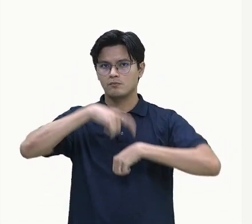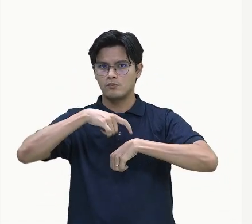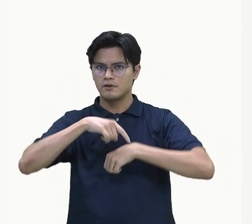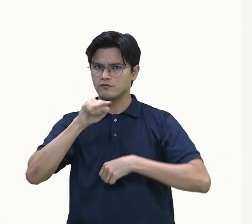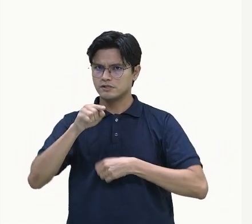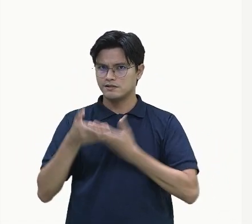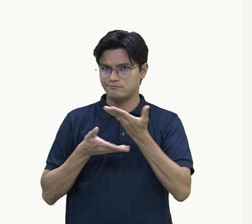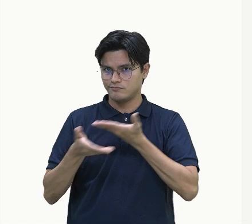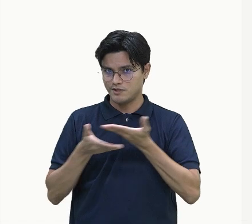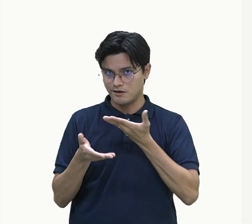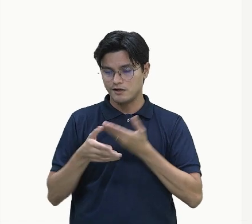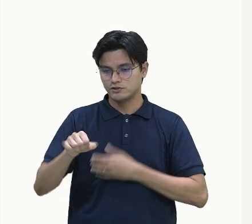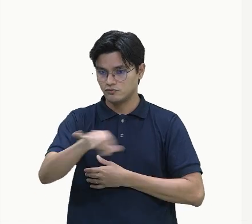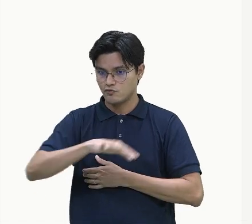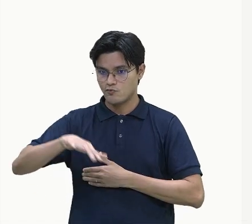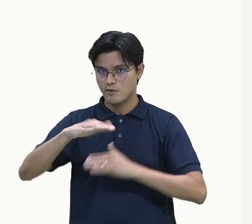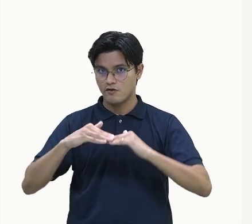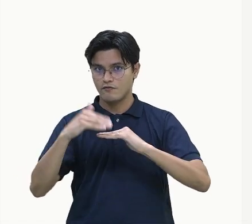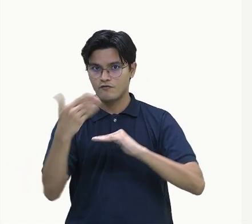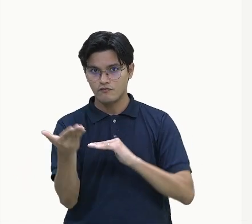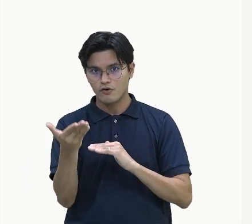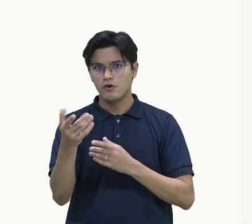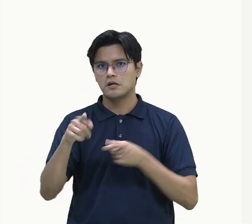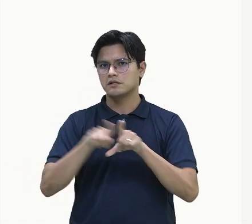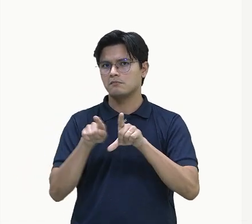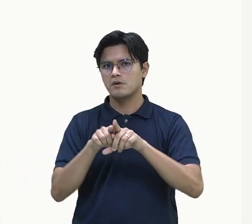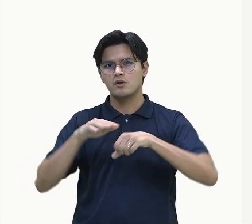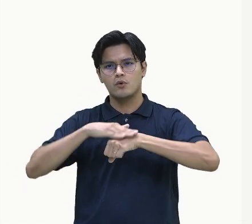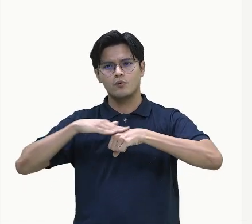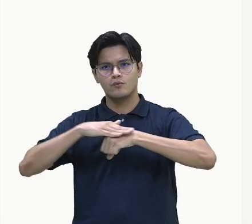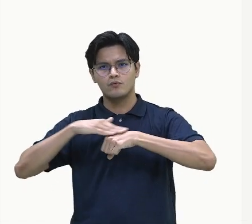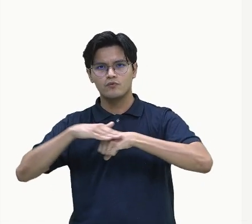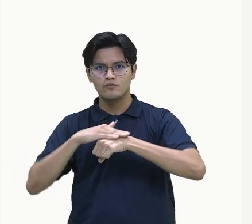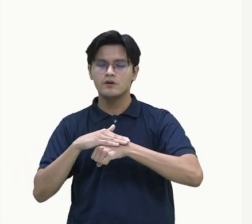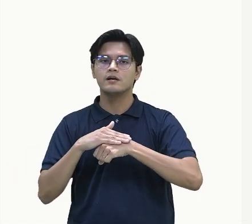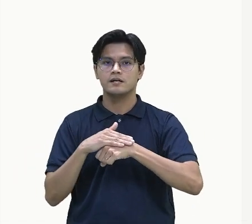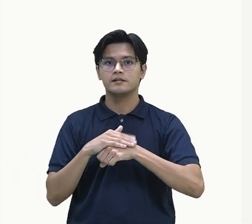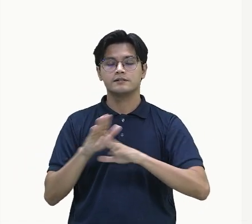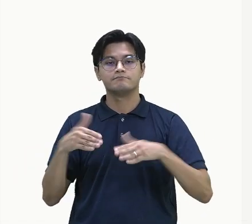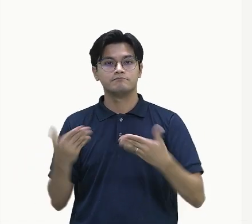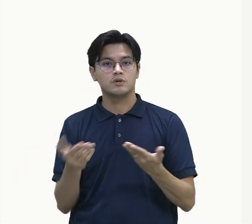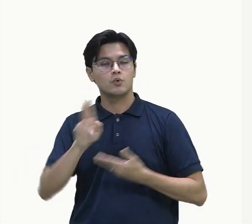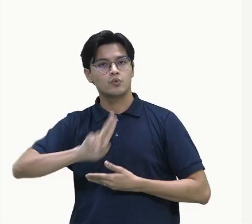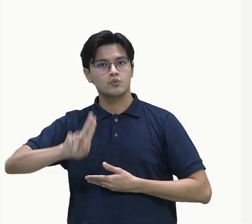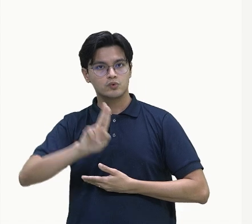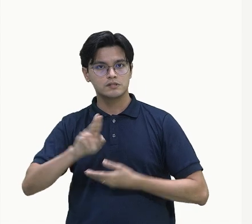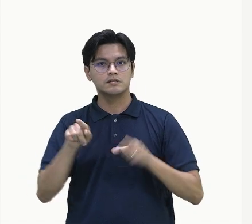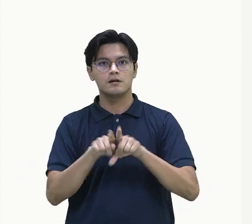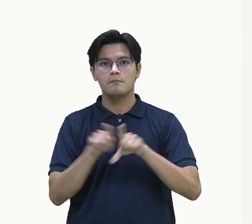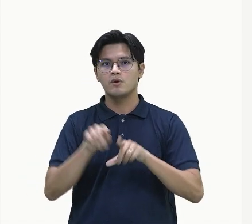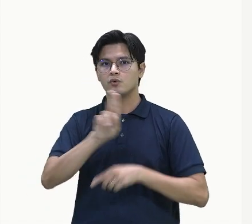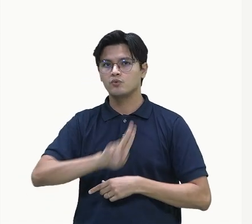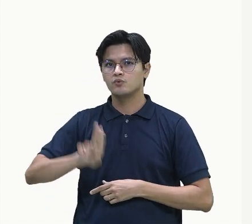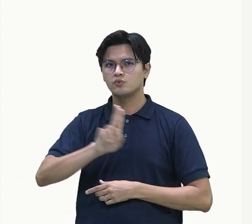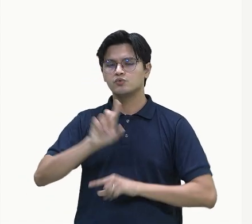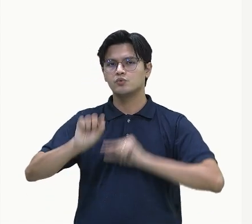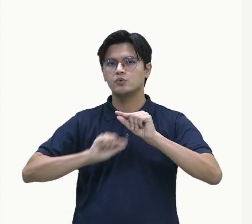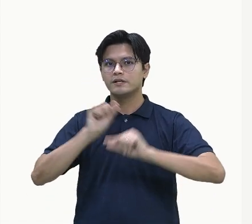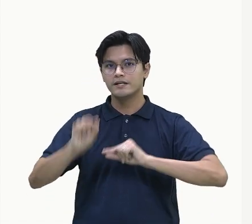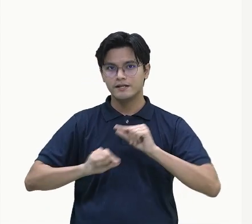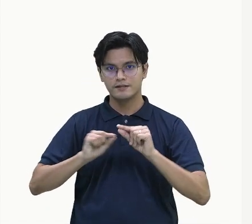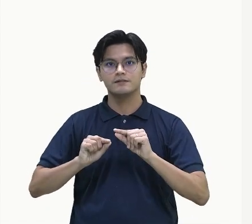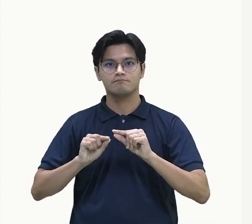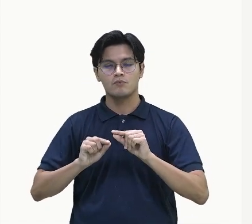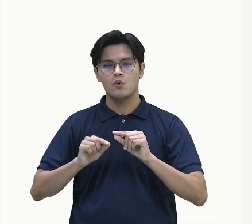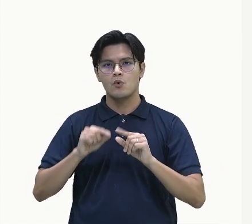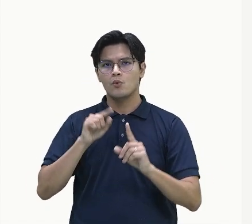exercício, comunicar-se com outra pessoa, você está utilizando essa conexão do sistema nervoso com o meio. Então,